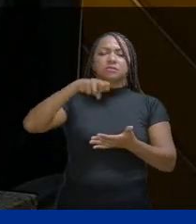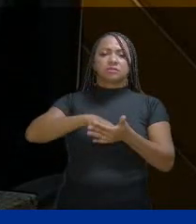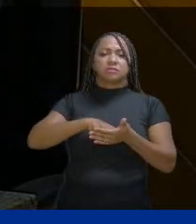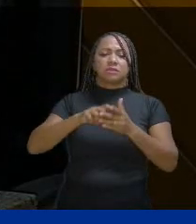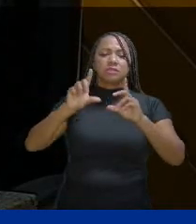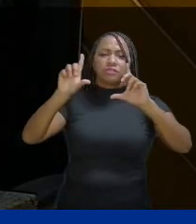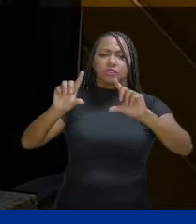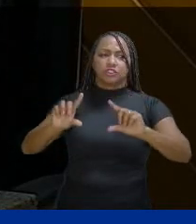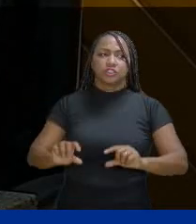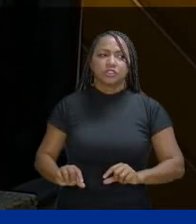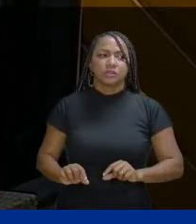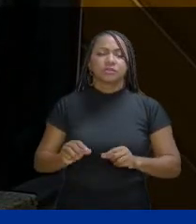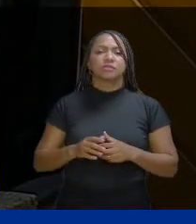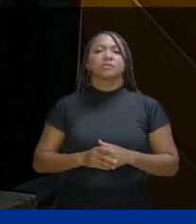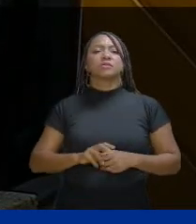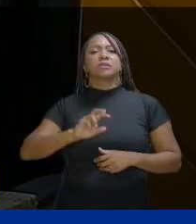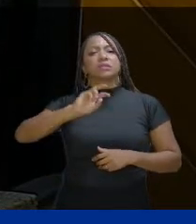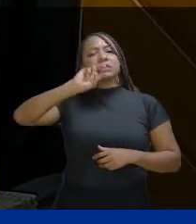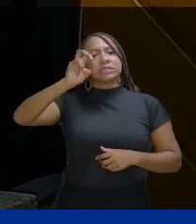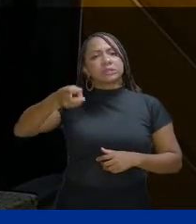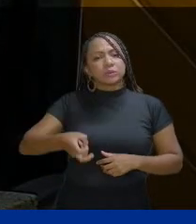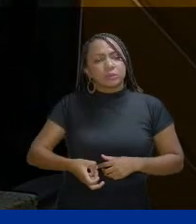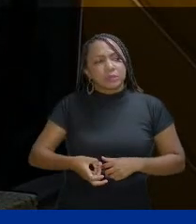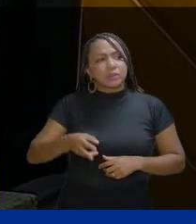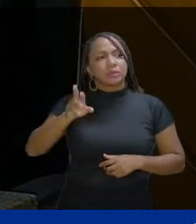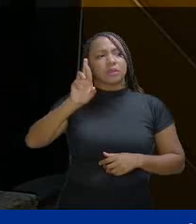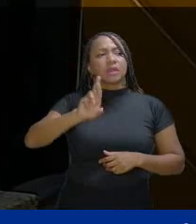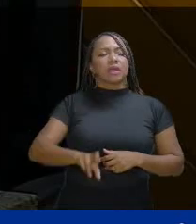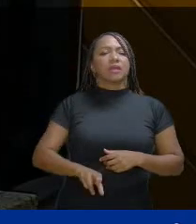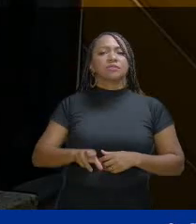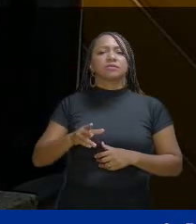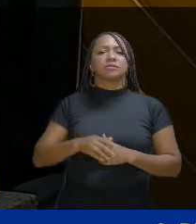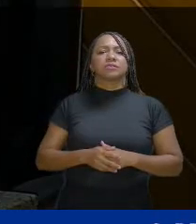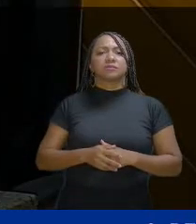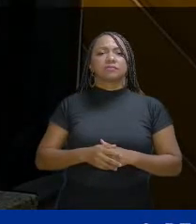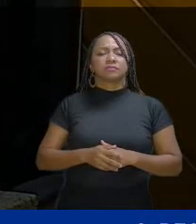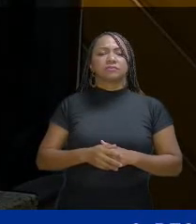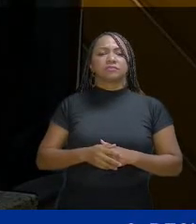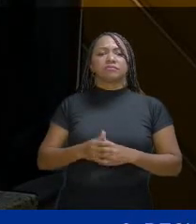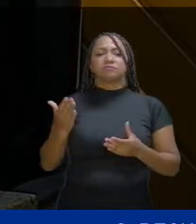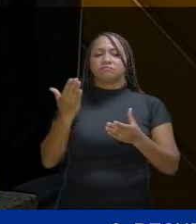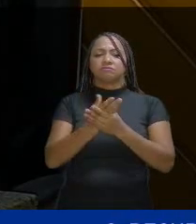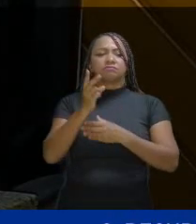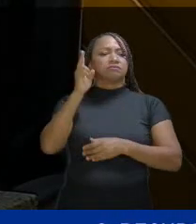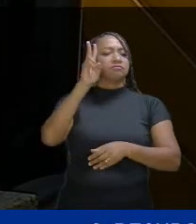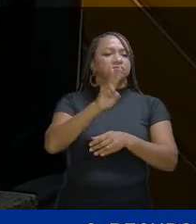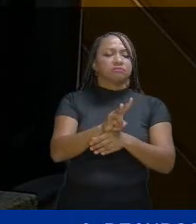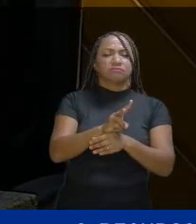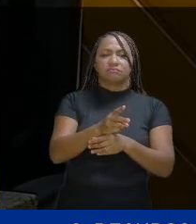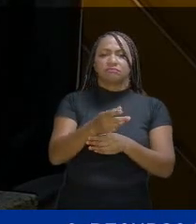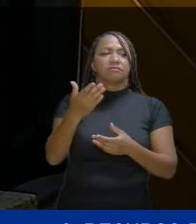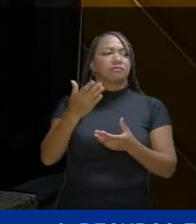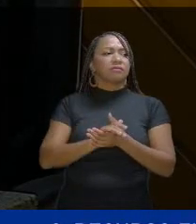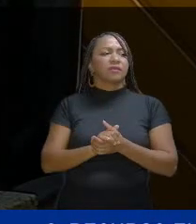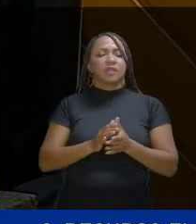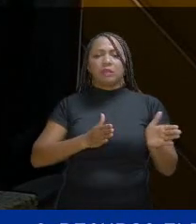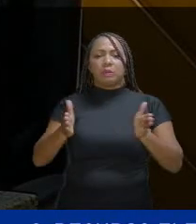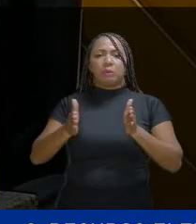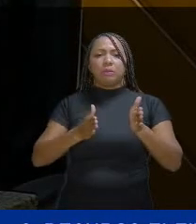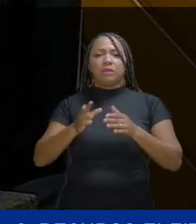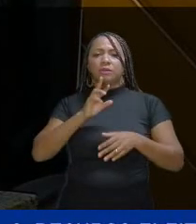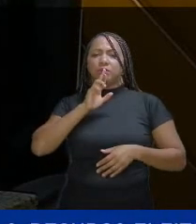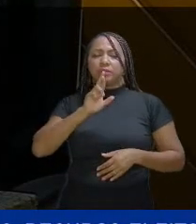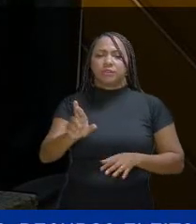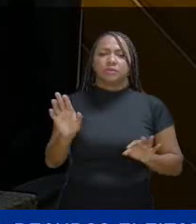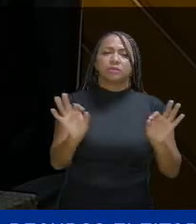imposta para um montante de R$5 mil. Intimada, a recorrida não apresentou contra-razões no prazo legal.